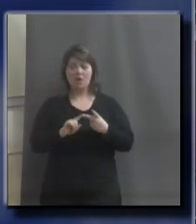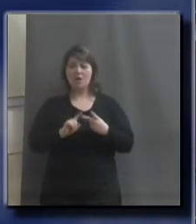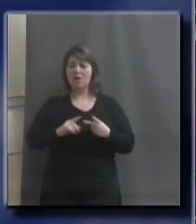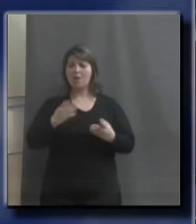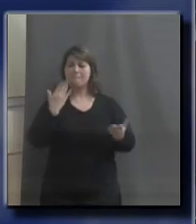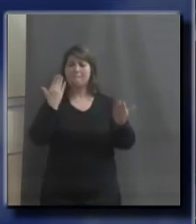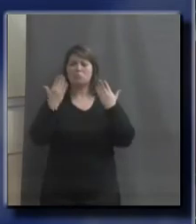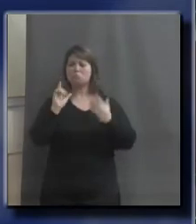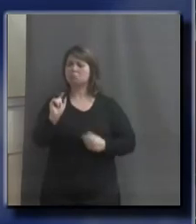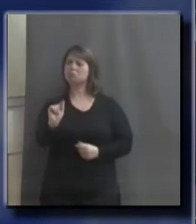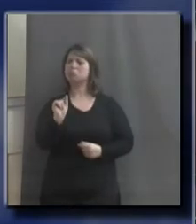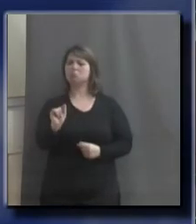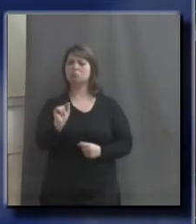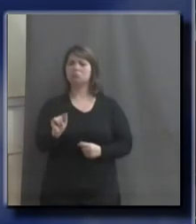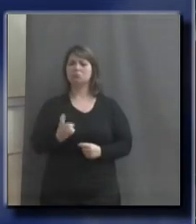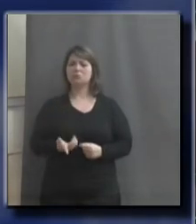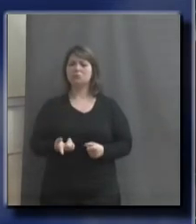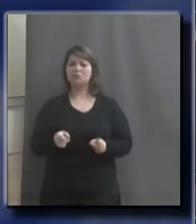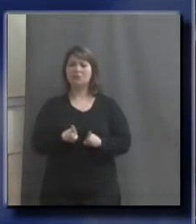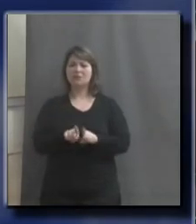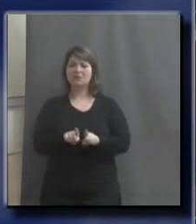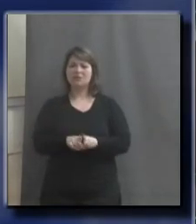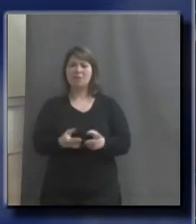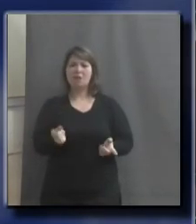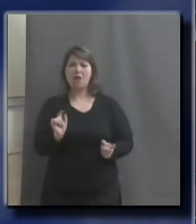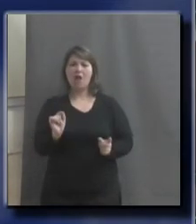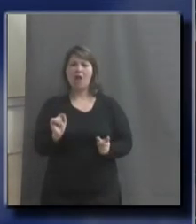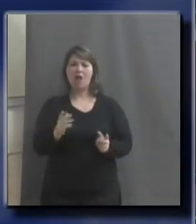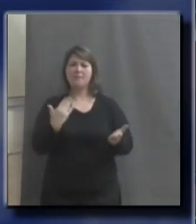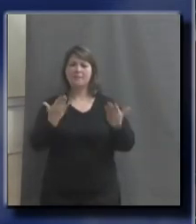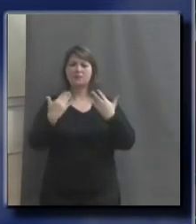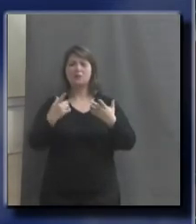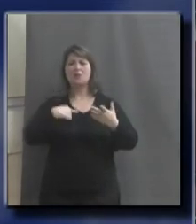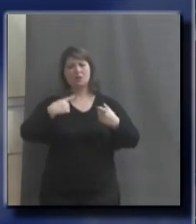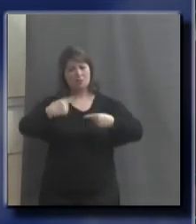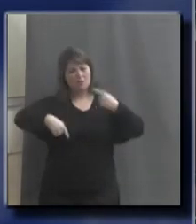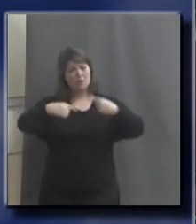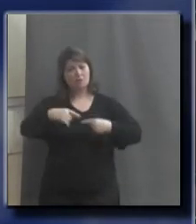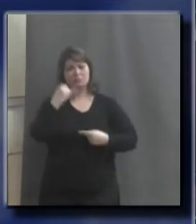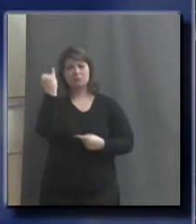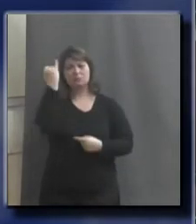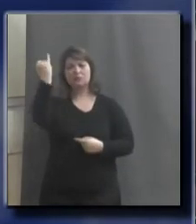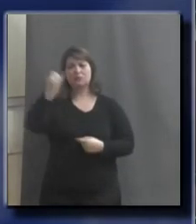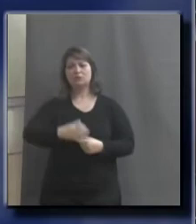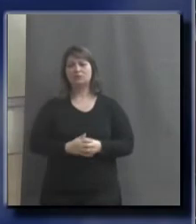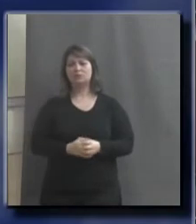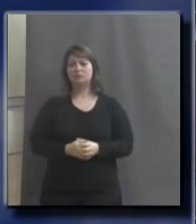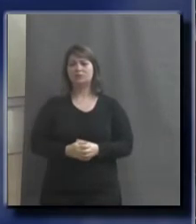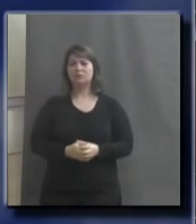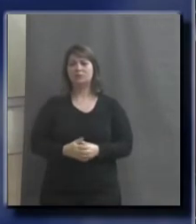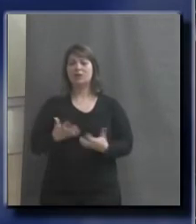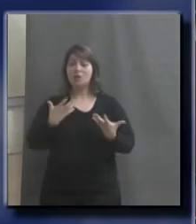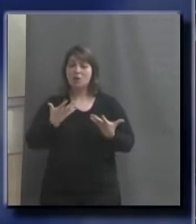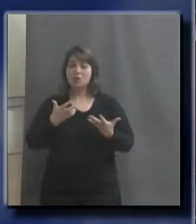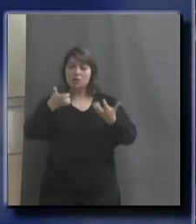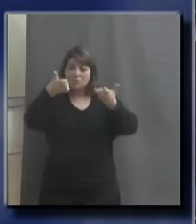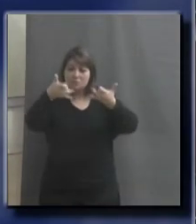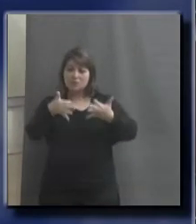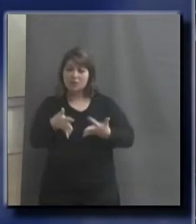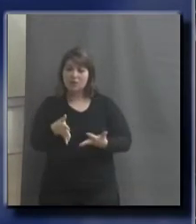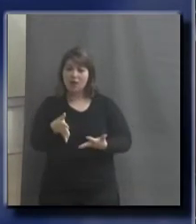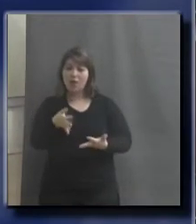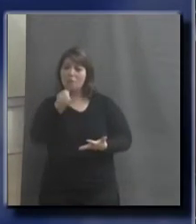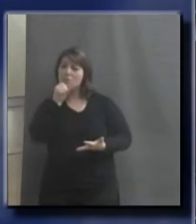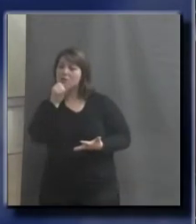Assim, isso, a questão epistemológica mesmo. Acho que o debate epistemológico é fundamental. E eu queria citar um exemplo de